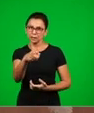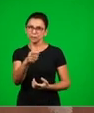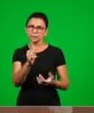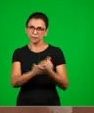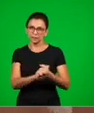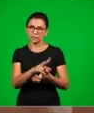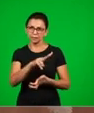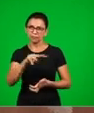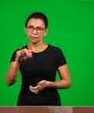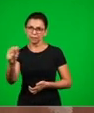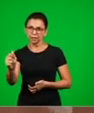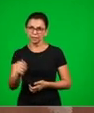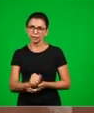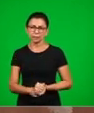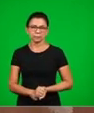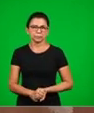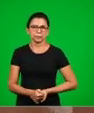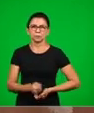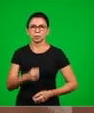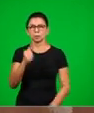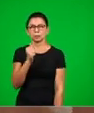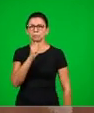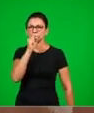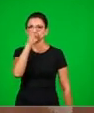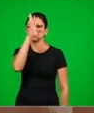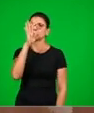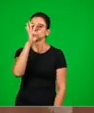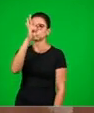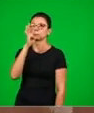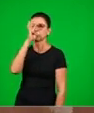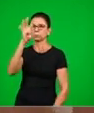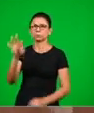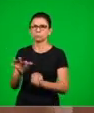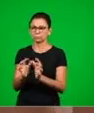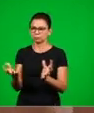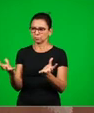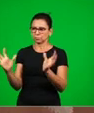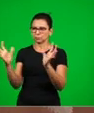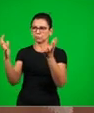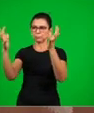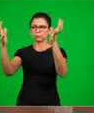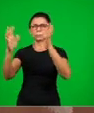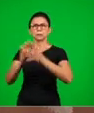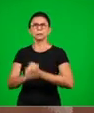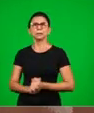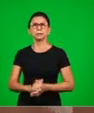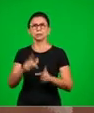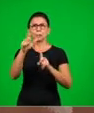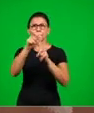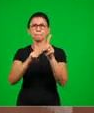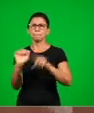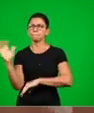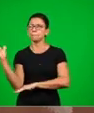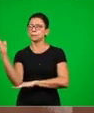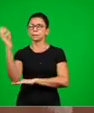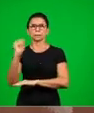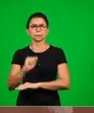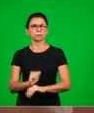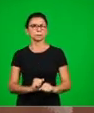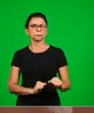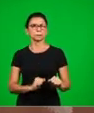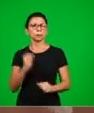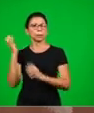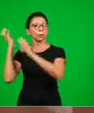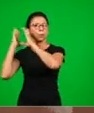floresta. Eu fui chegando numa igreja, tinha lá, bananeira, coqueiro. Que negócio é isso aqui? Isso aqui virou o quê? Está parecendo que nós estamos